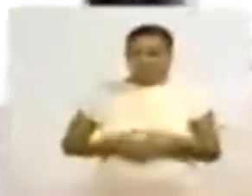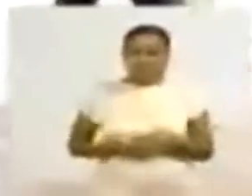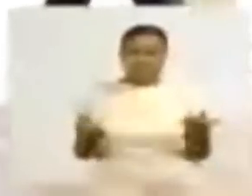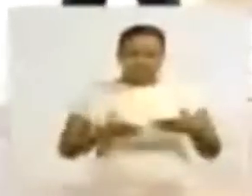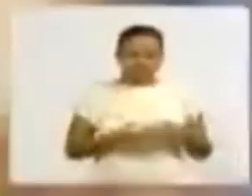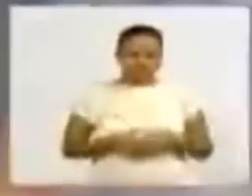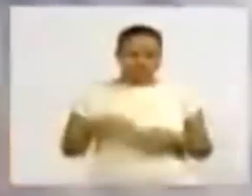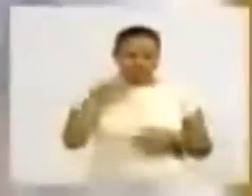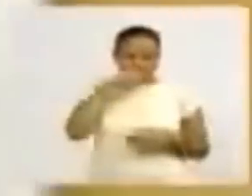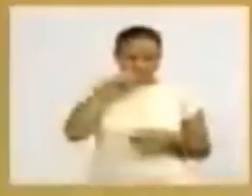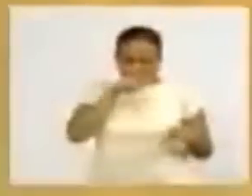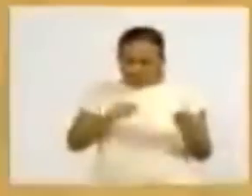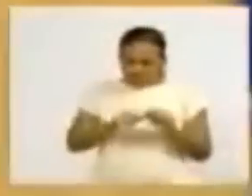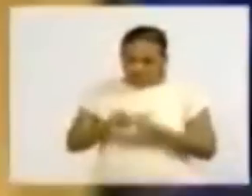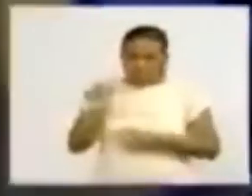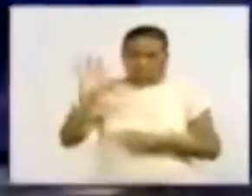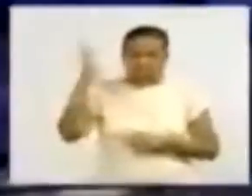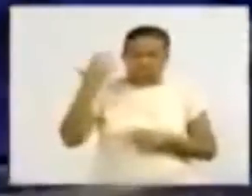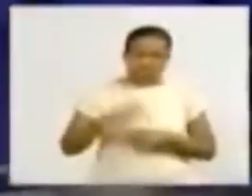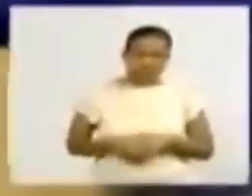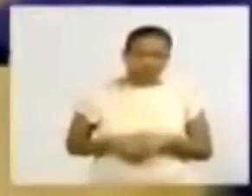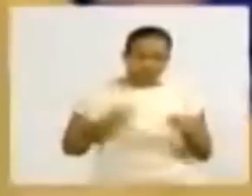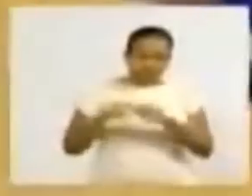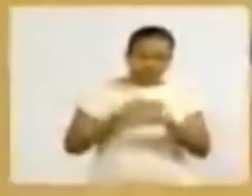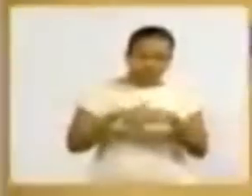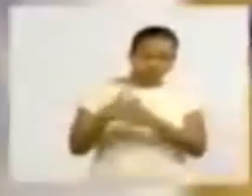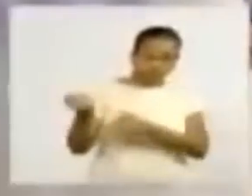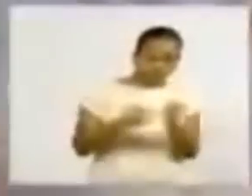Agora faz um perigo para eles, para você ver o que que acontece.